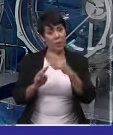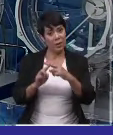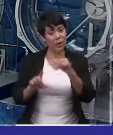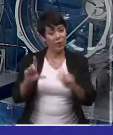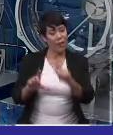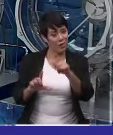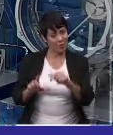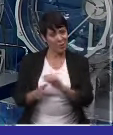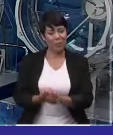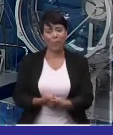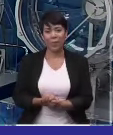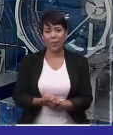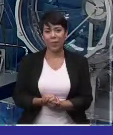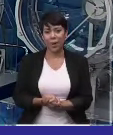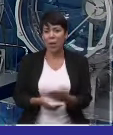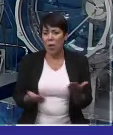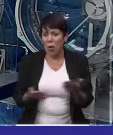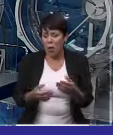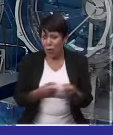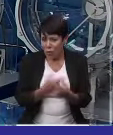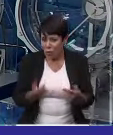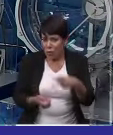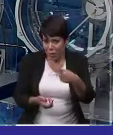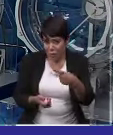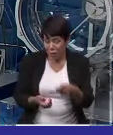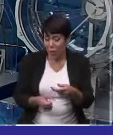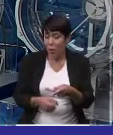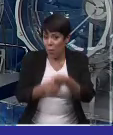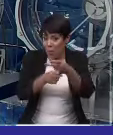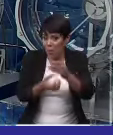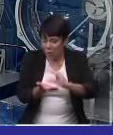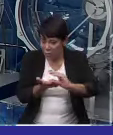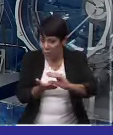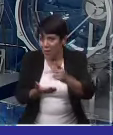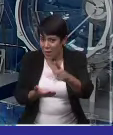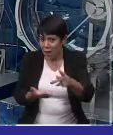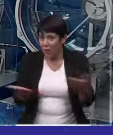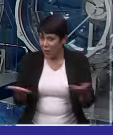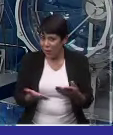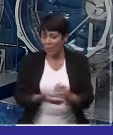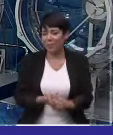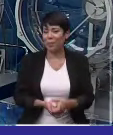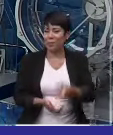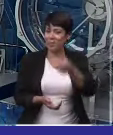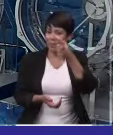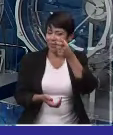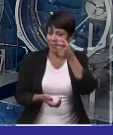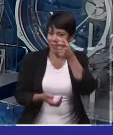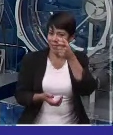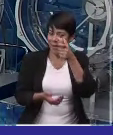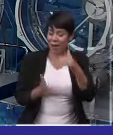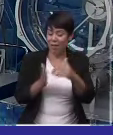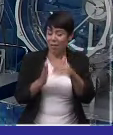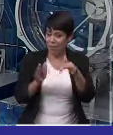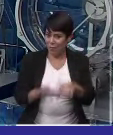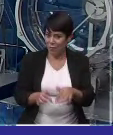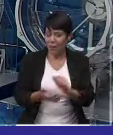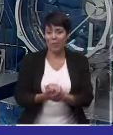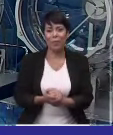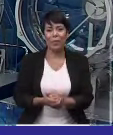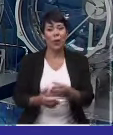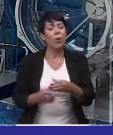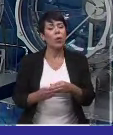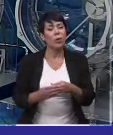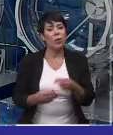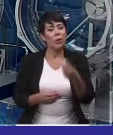TV. Será que hoje você está com sorte? Será que esse prêmio vai sair? Vamos conferir tudo o que vai rolar no concurso número